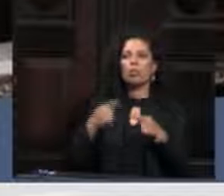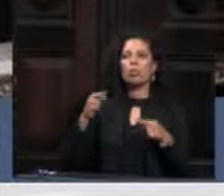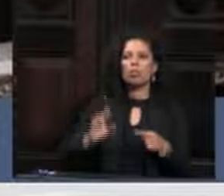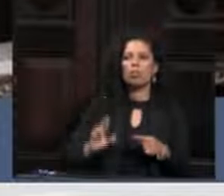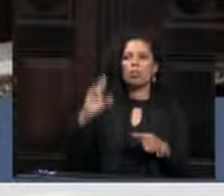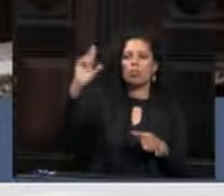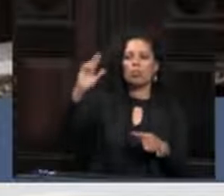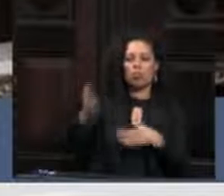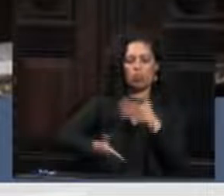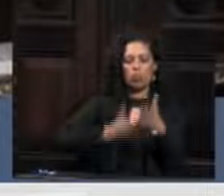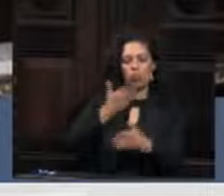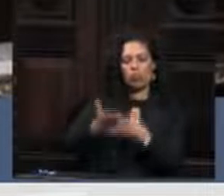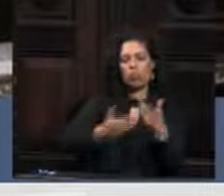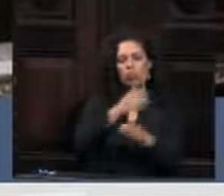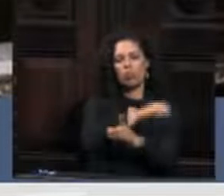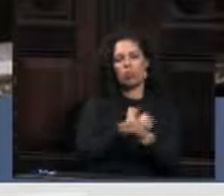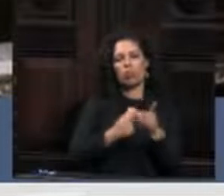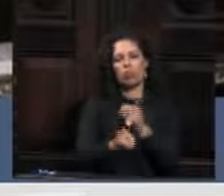governamental.